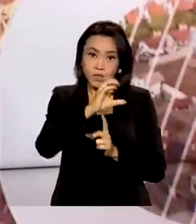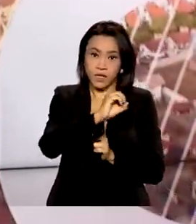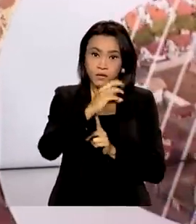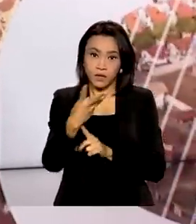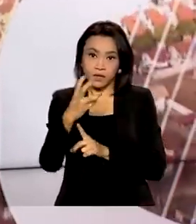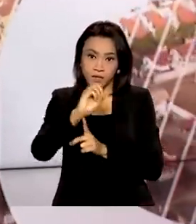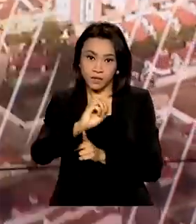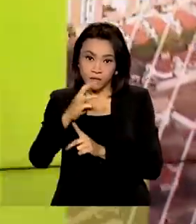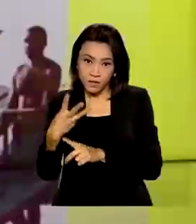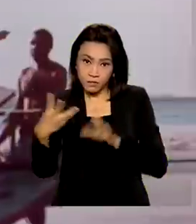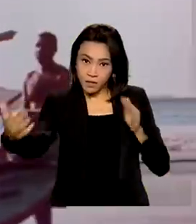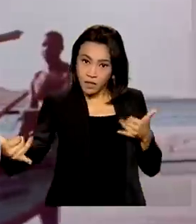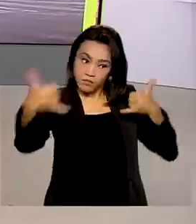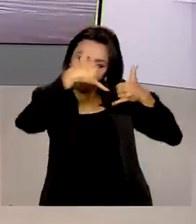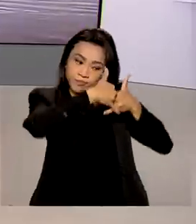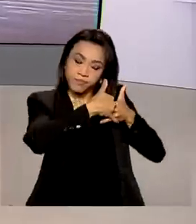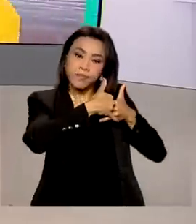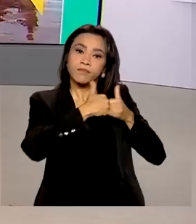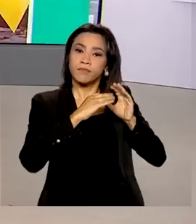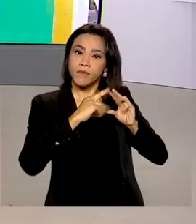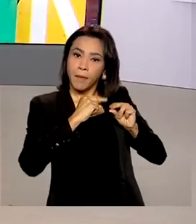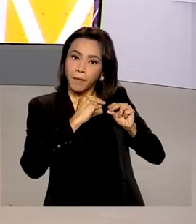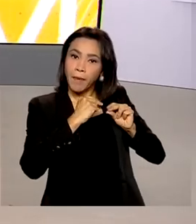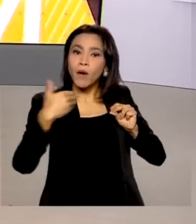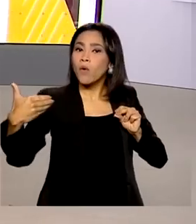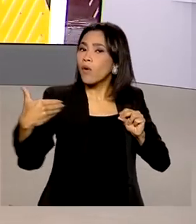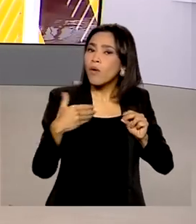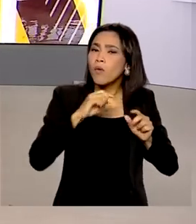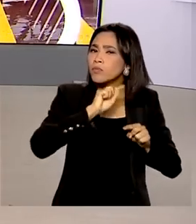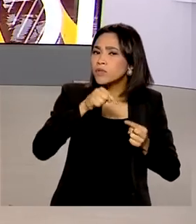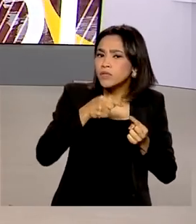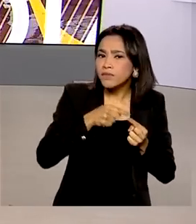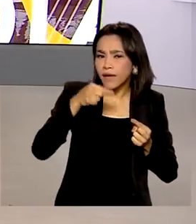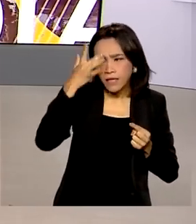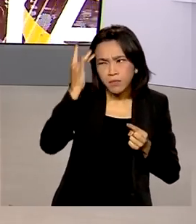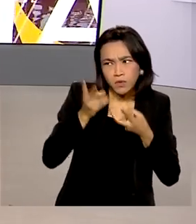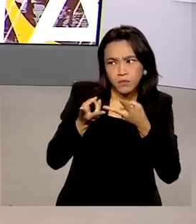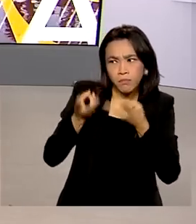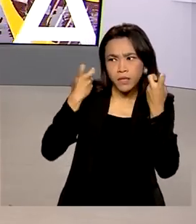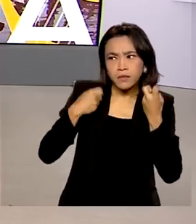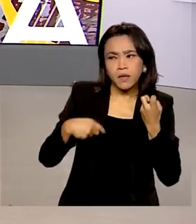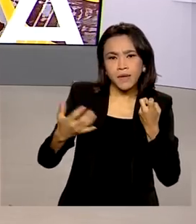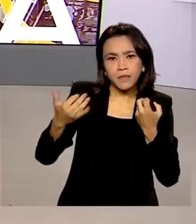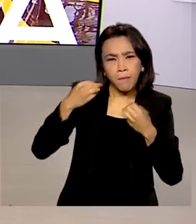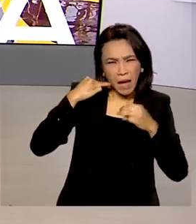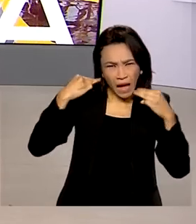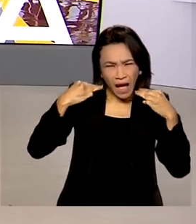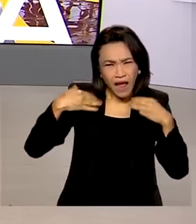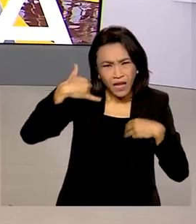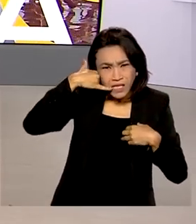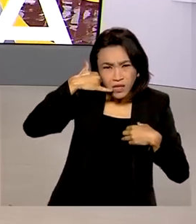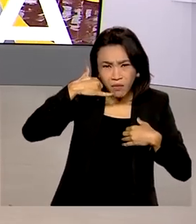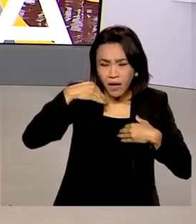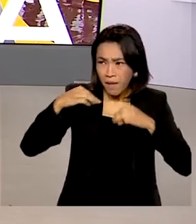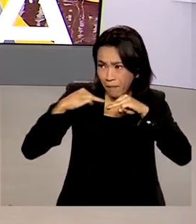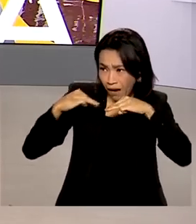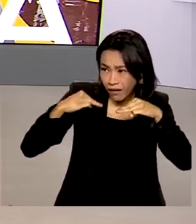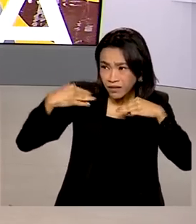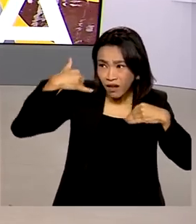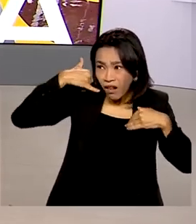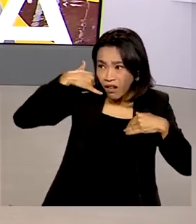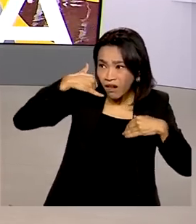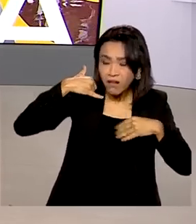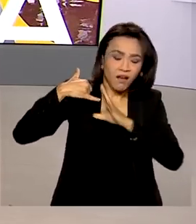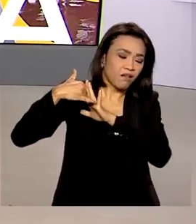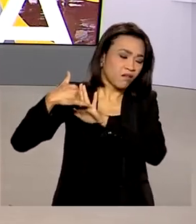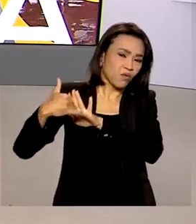contato com o consumidor. A meta é permitir que as pessoas identifiquem esse tipo de ligação para decidir se querem ou não